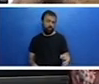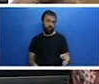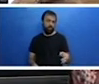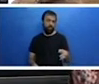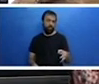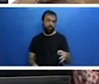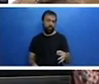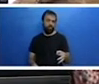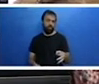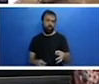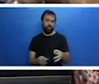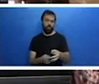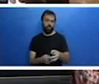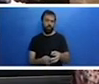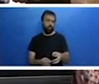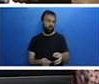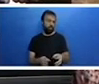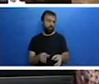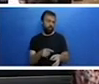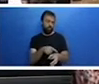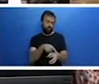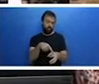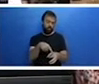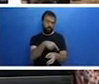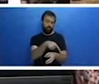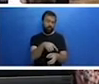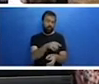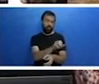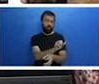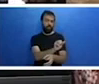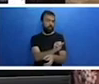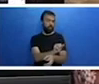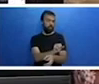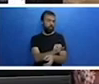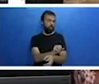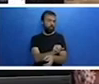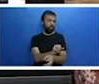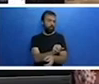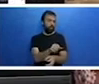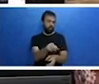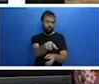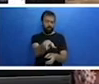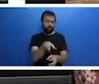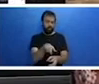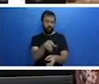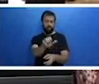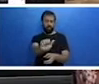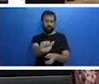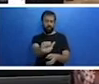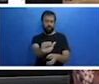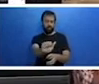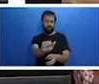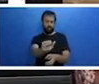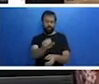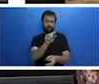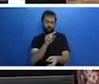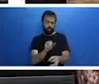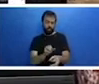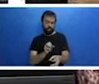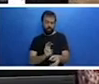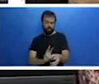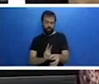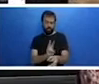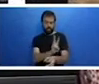está na coluna A, na fileira 3. Eu vou fazer o quê? Eu vou vir para B4, que eu só posso andar na